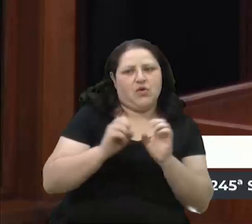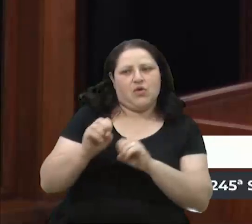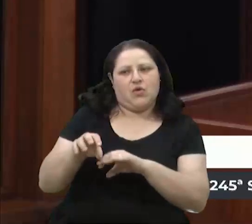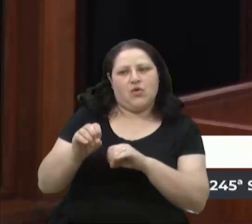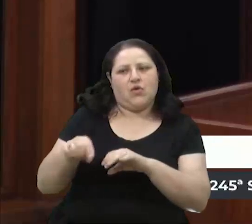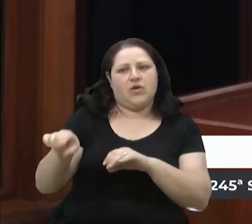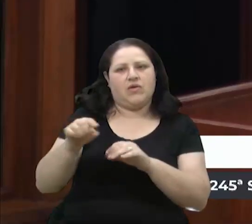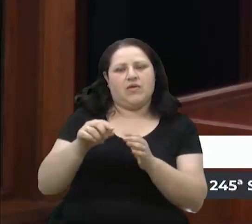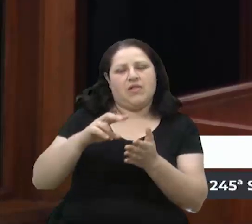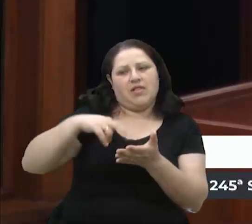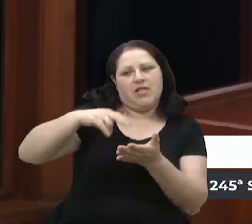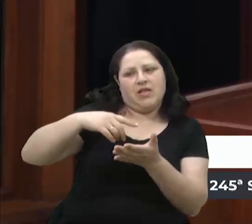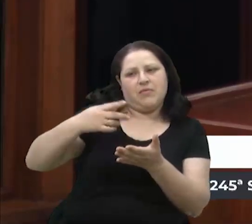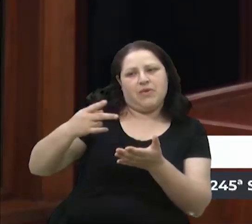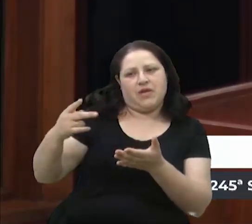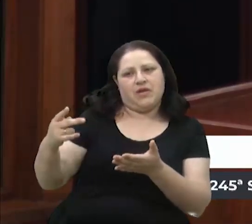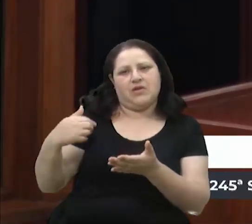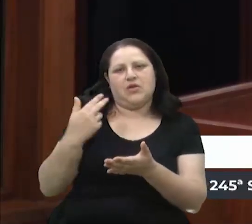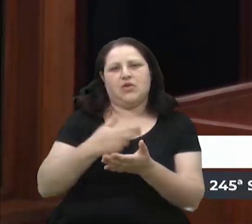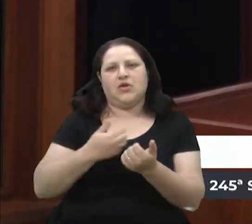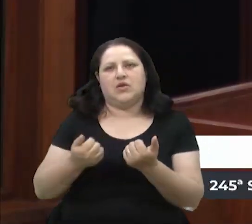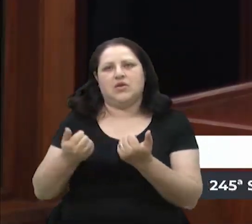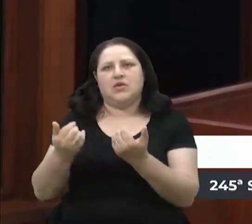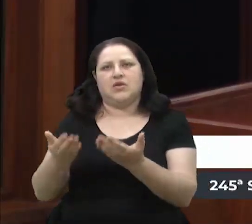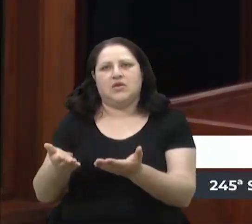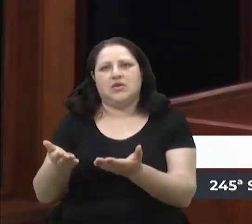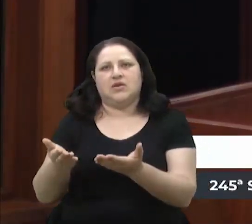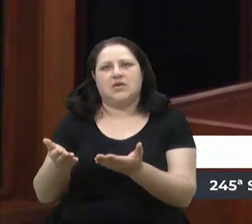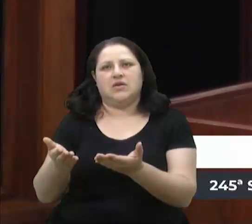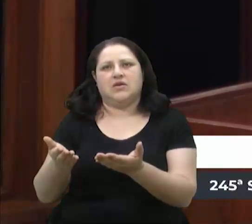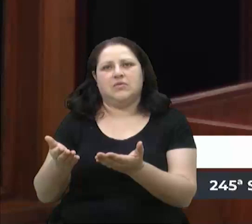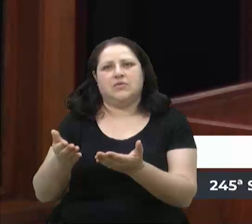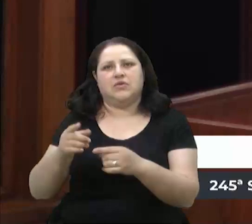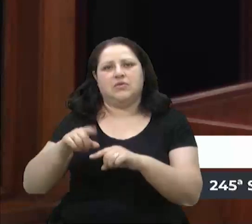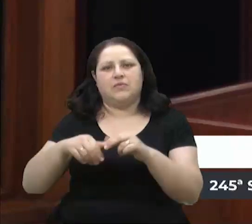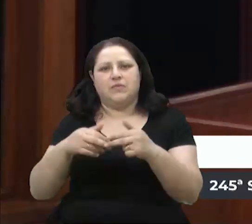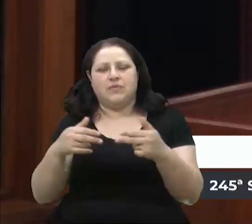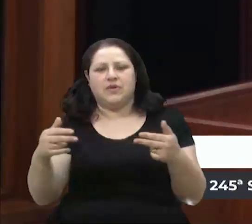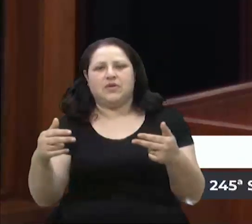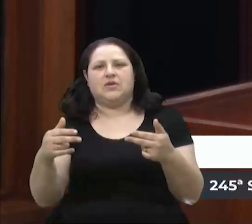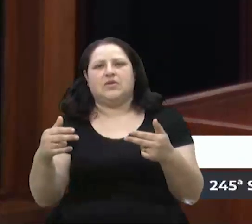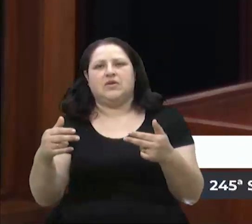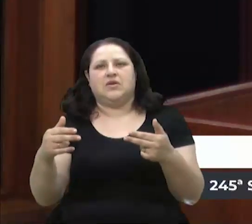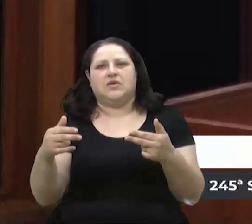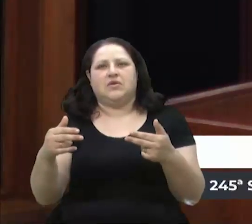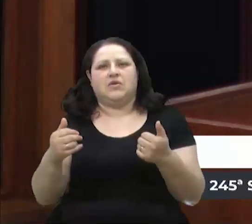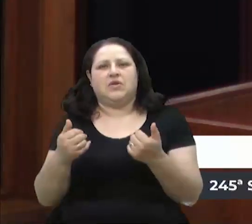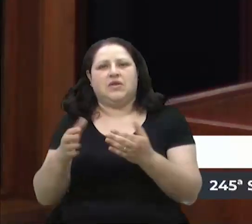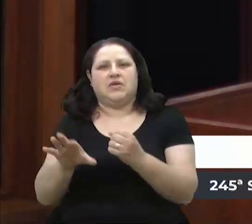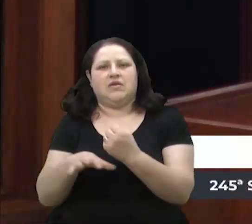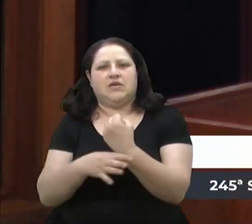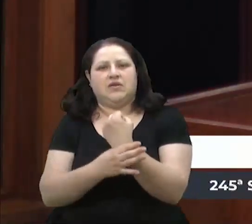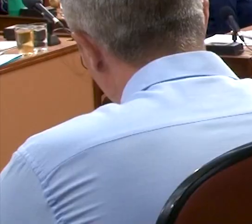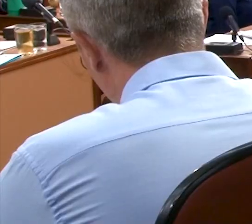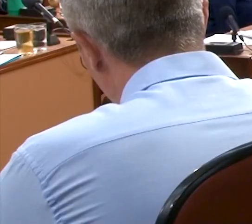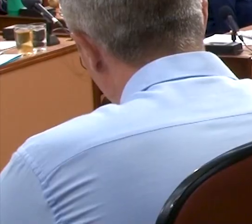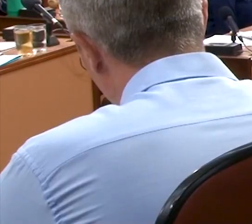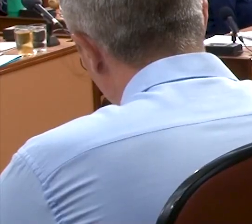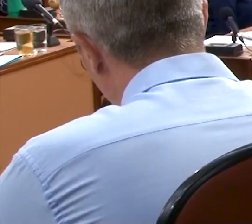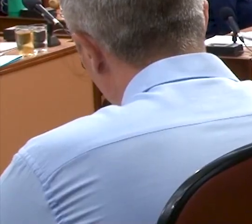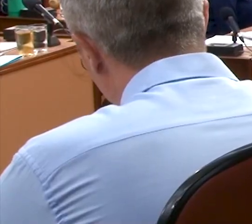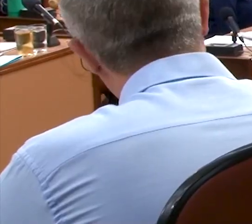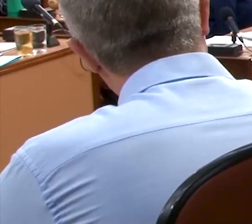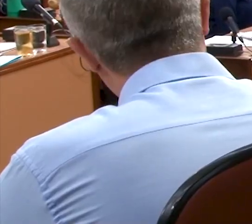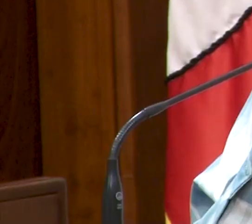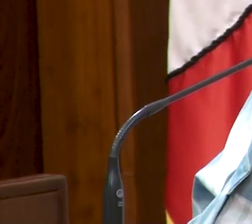são instrumentos para garantir a integridade emocional e cognitiva dessas crianças e jovens. Já o